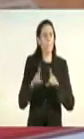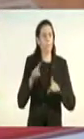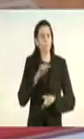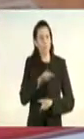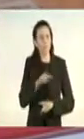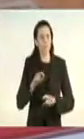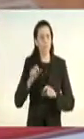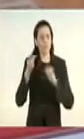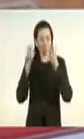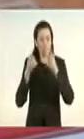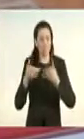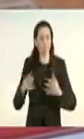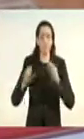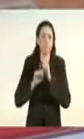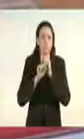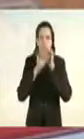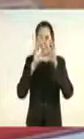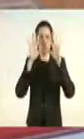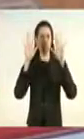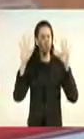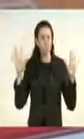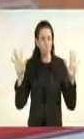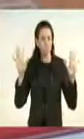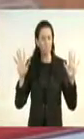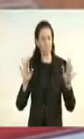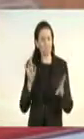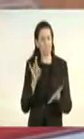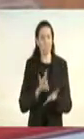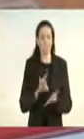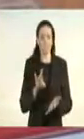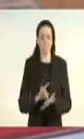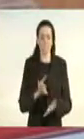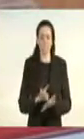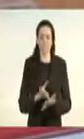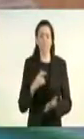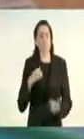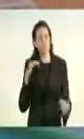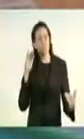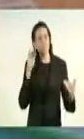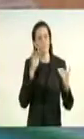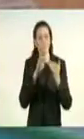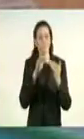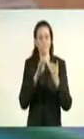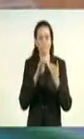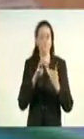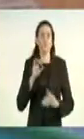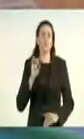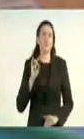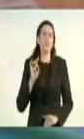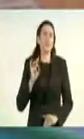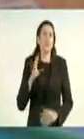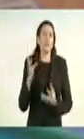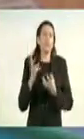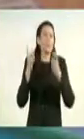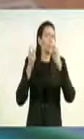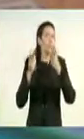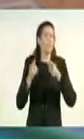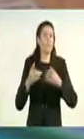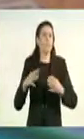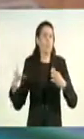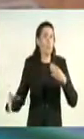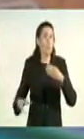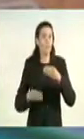cristalina, muito bem embasado. Eu só gostaria de pontuar a questão